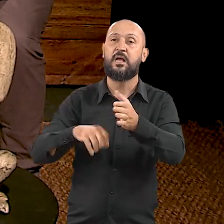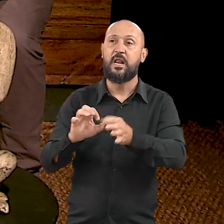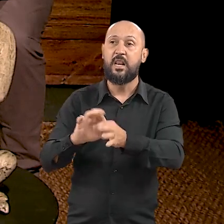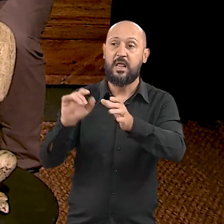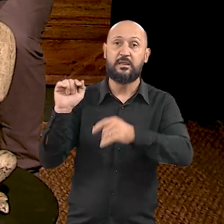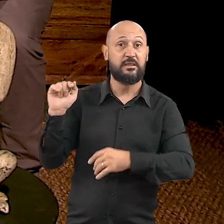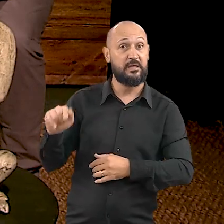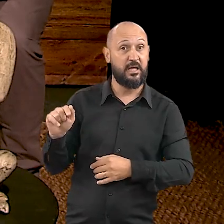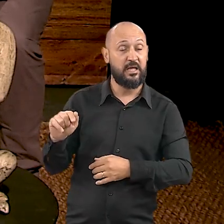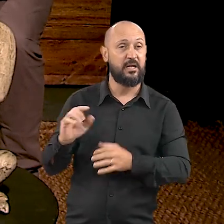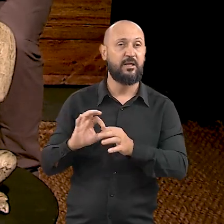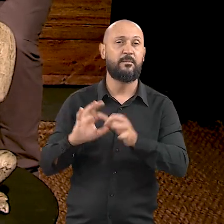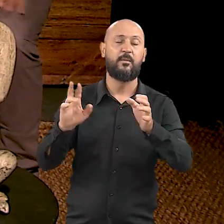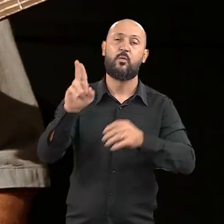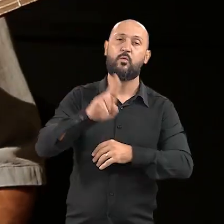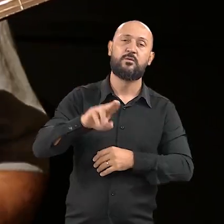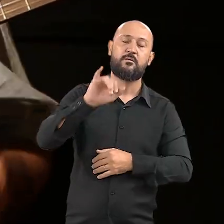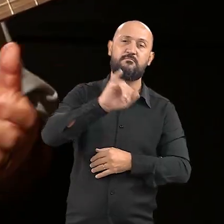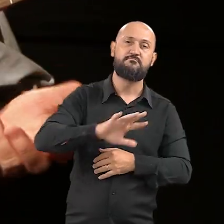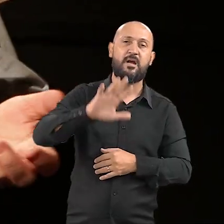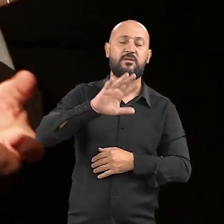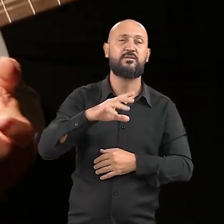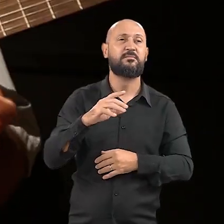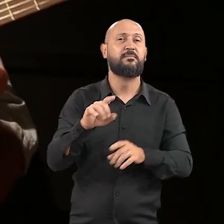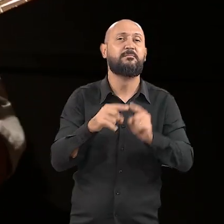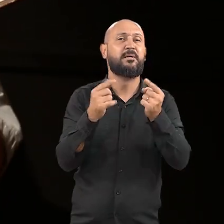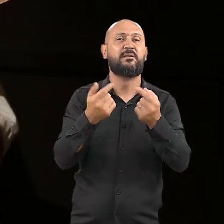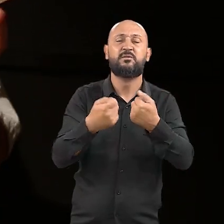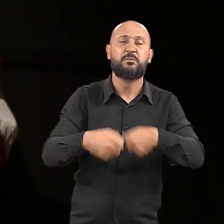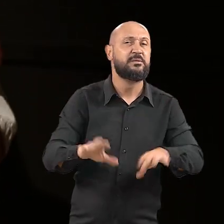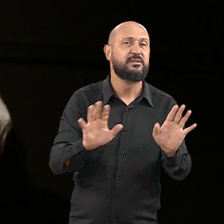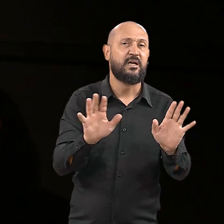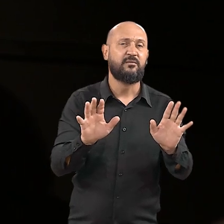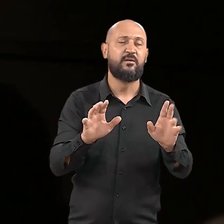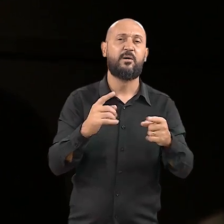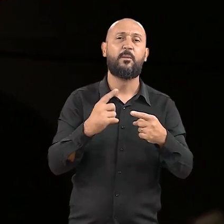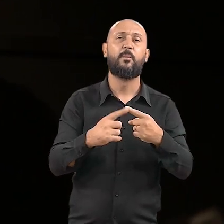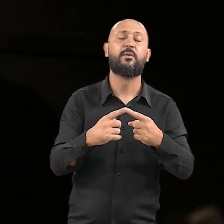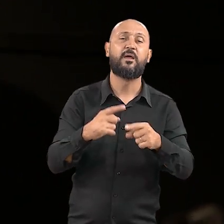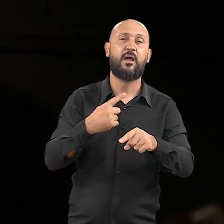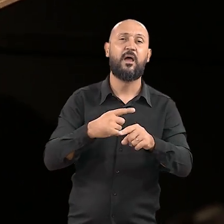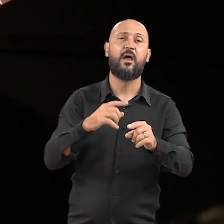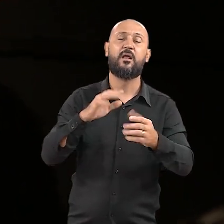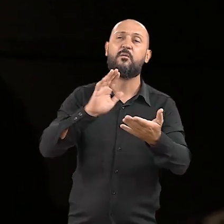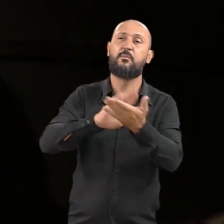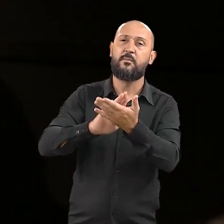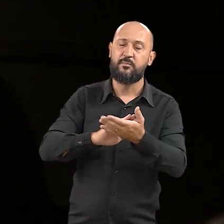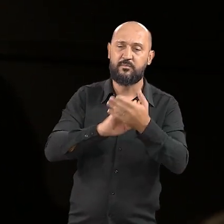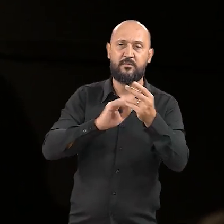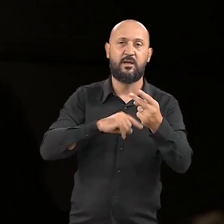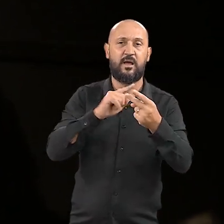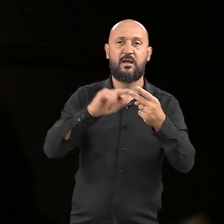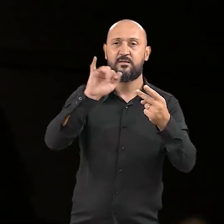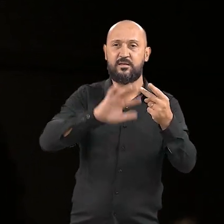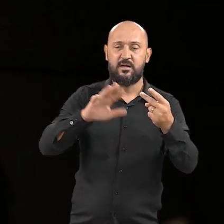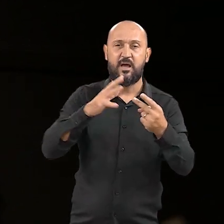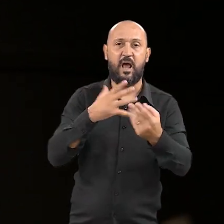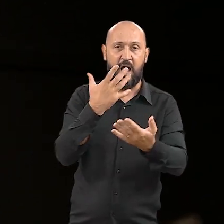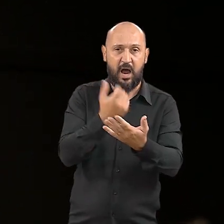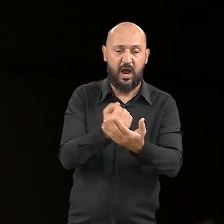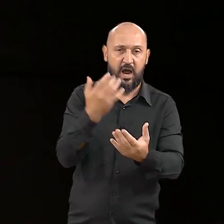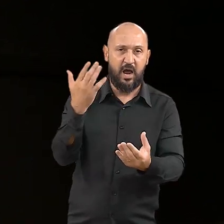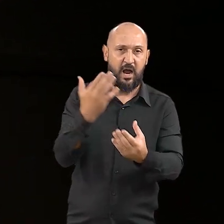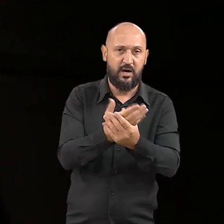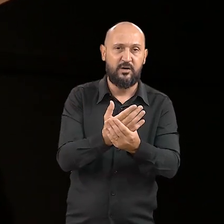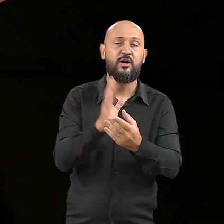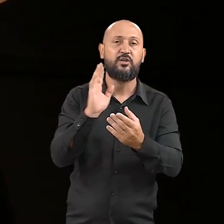uma autorização dele Do para... uso da imagem. Dos imagens, mas na verdade não era necessária. Primeiro porque era uma homenagem, segundo porque as imagens eram de